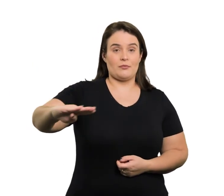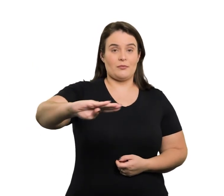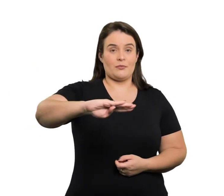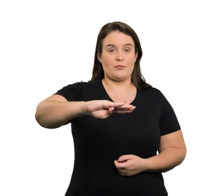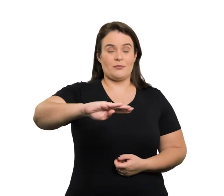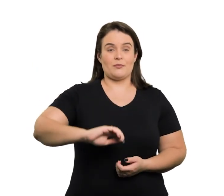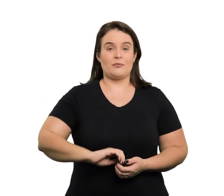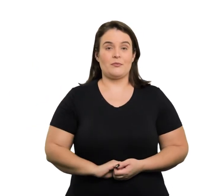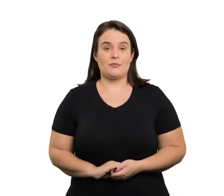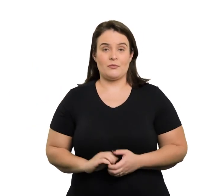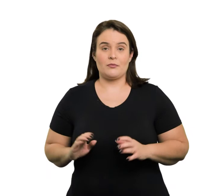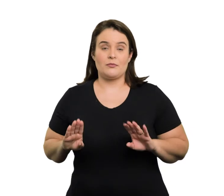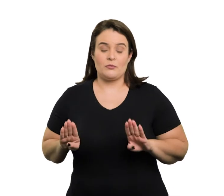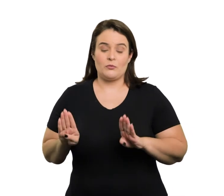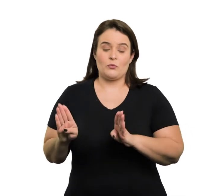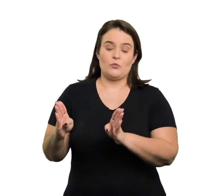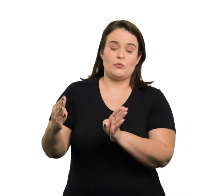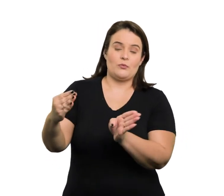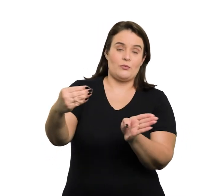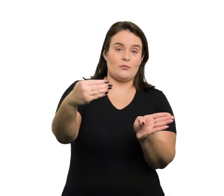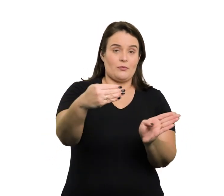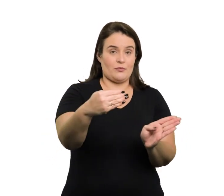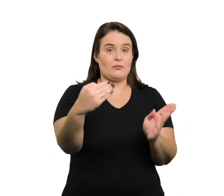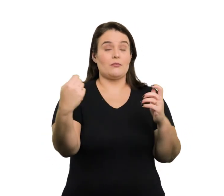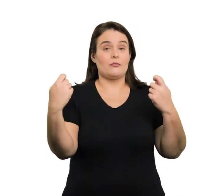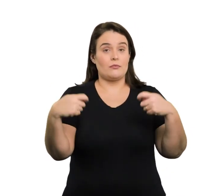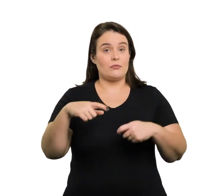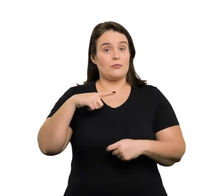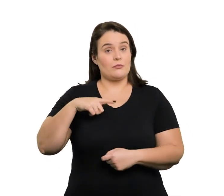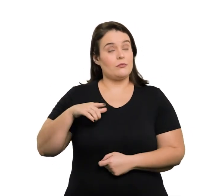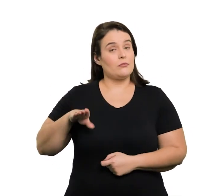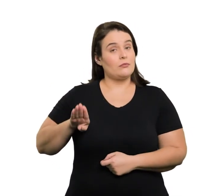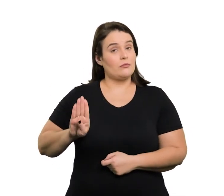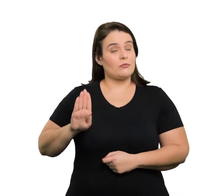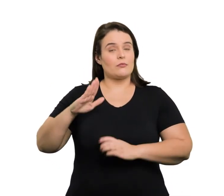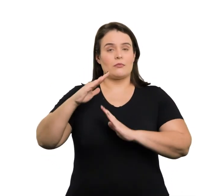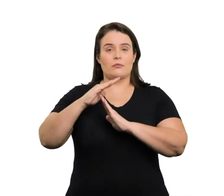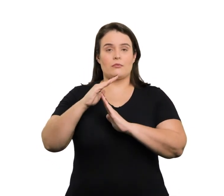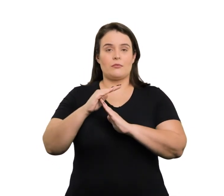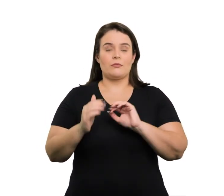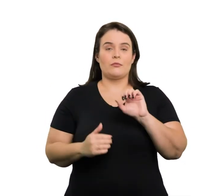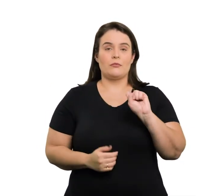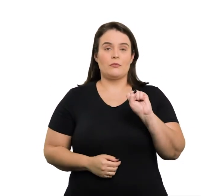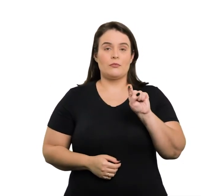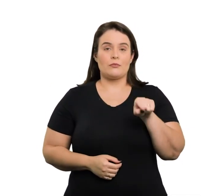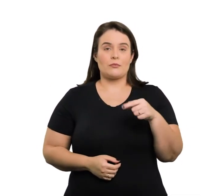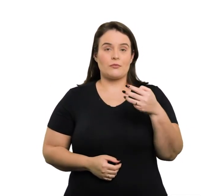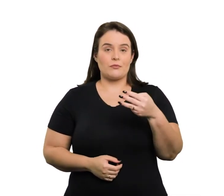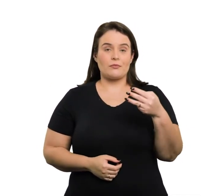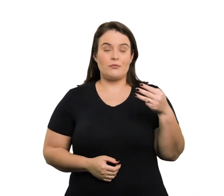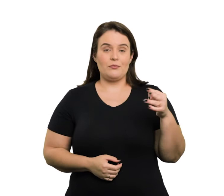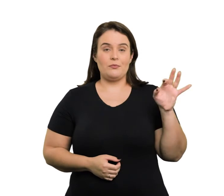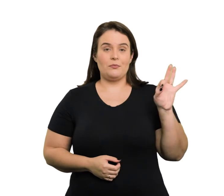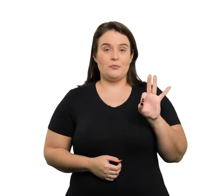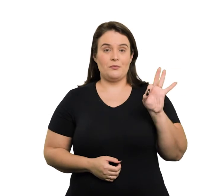rampas em curva. As rampas em curva devem permitir inclinação máxima de